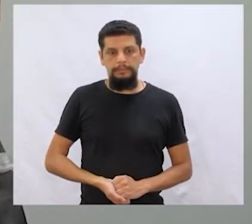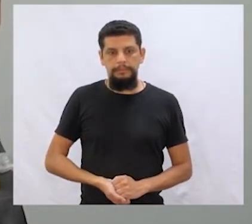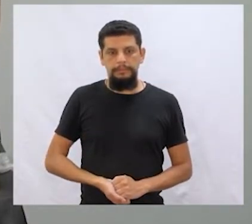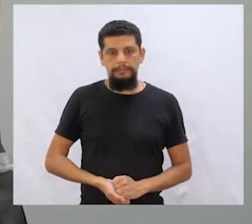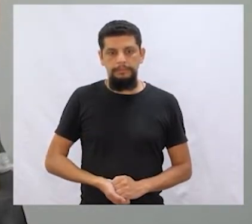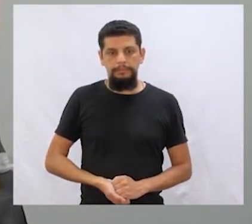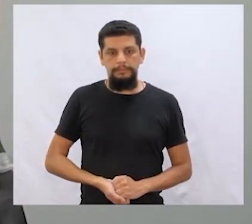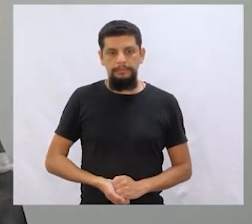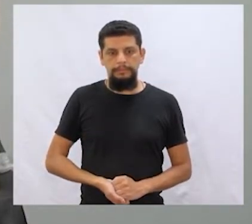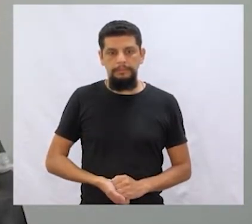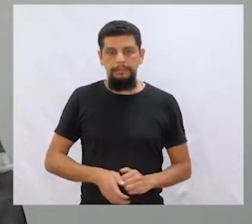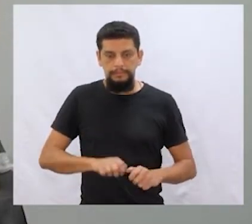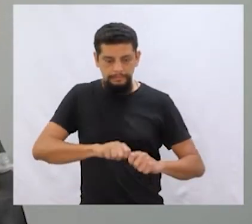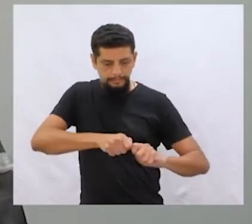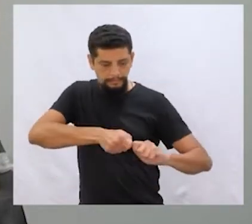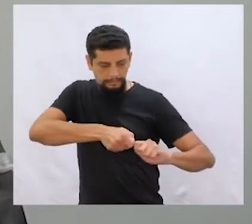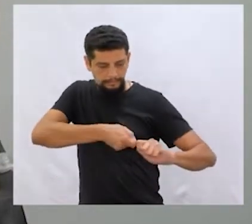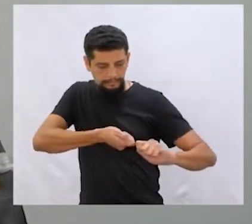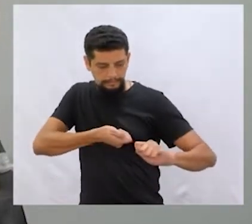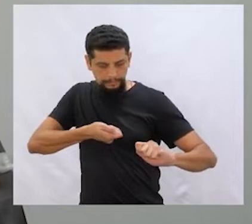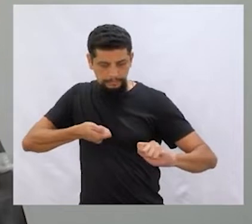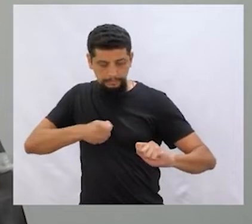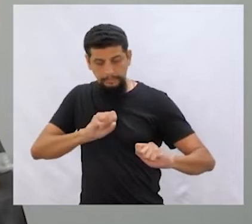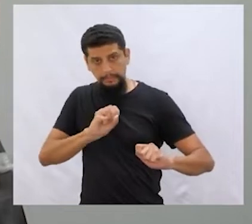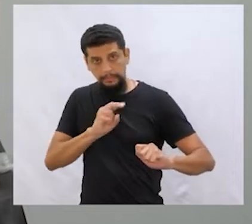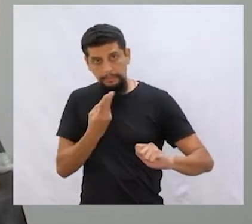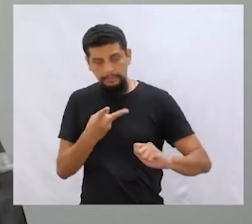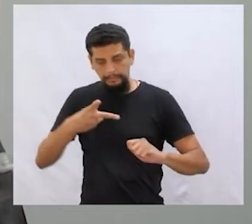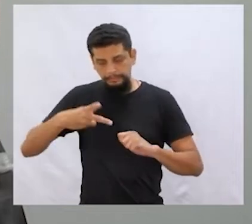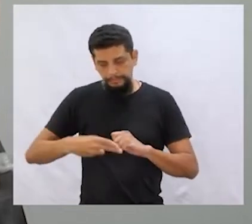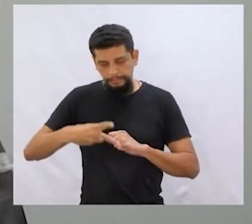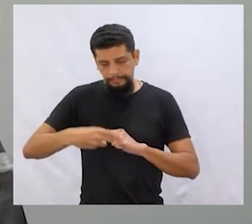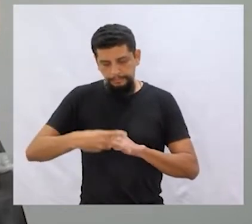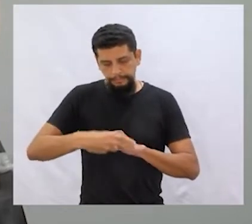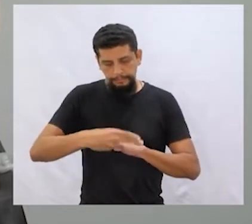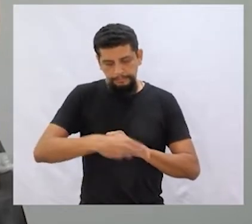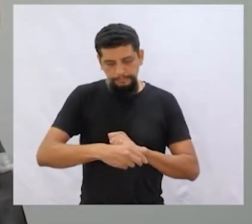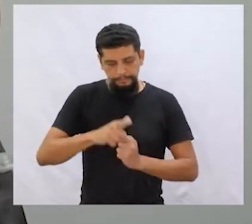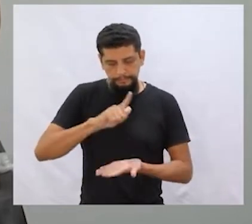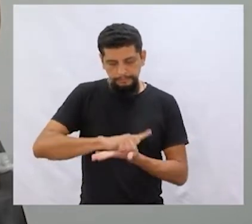Bem. Pra poder cortar. E cortamos.